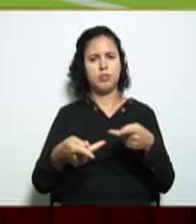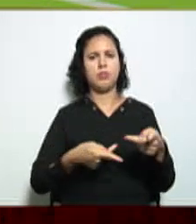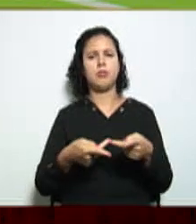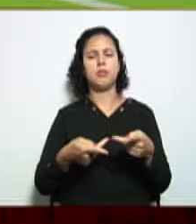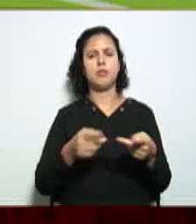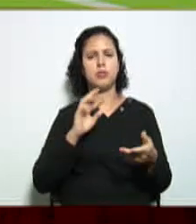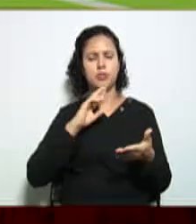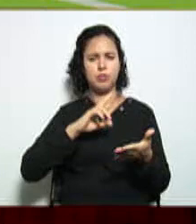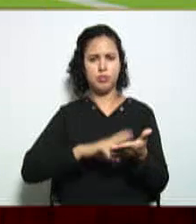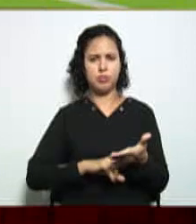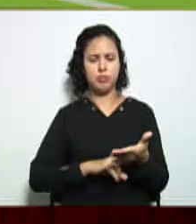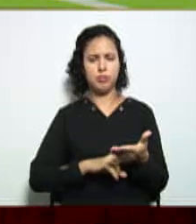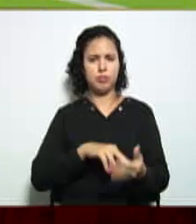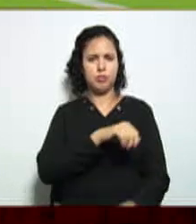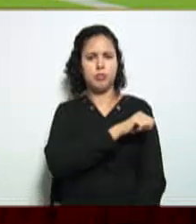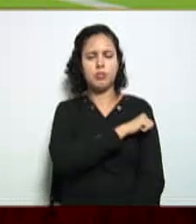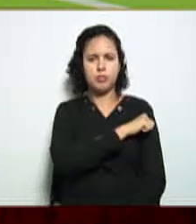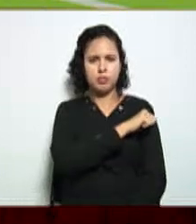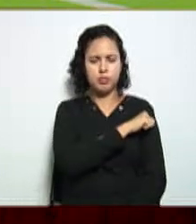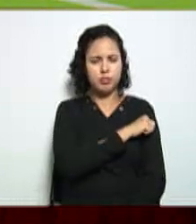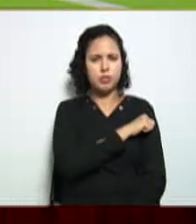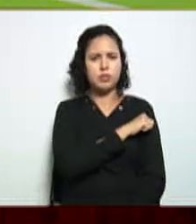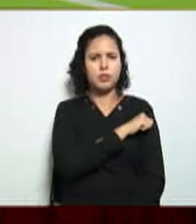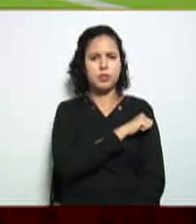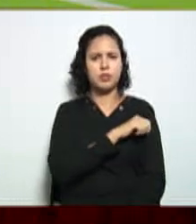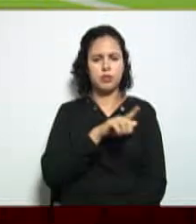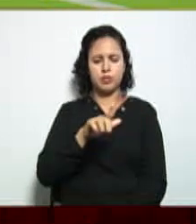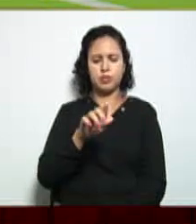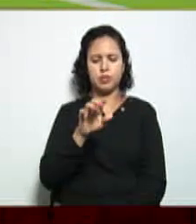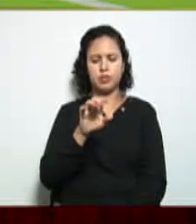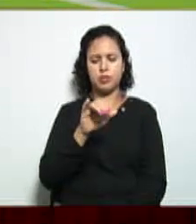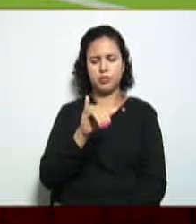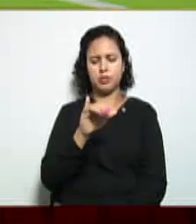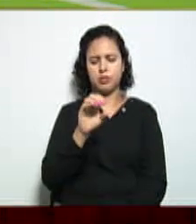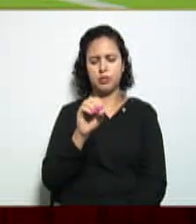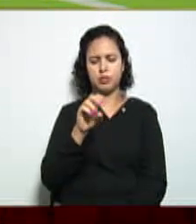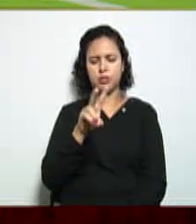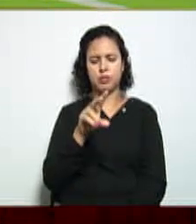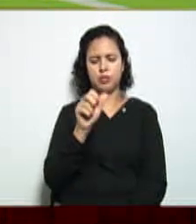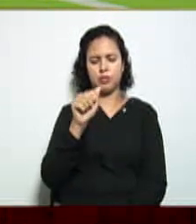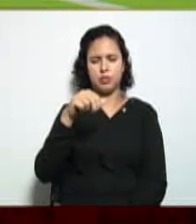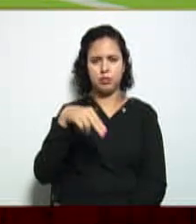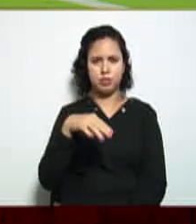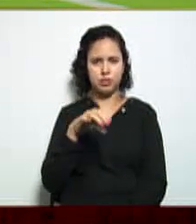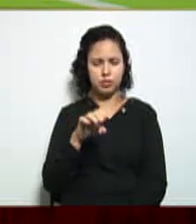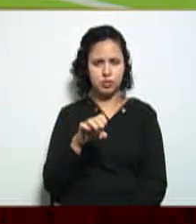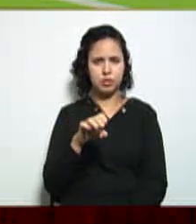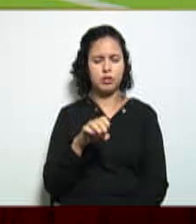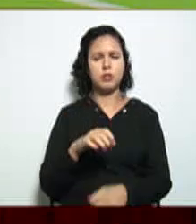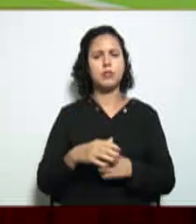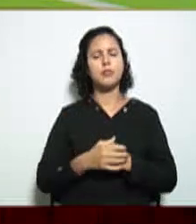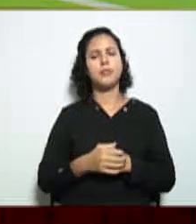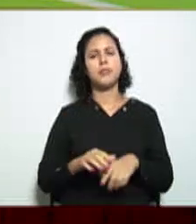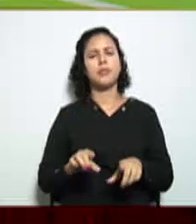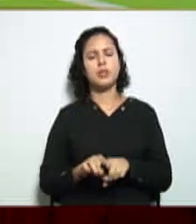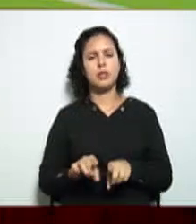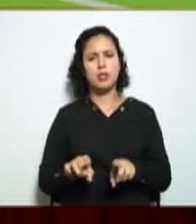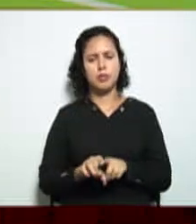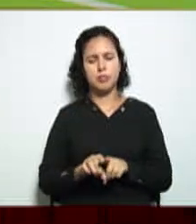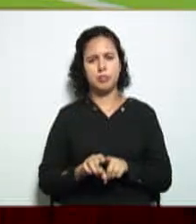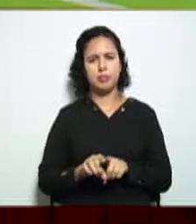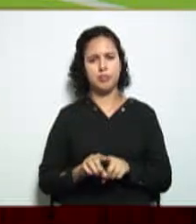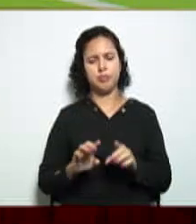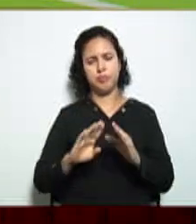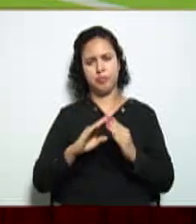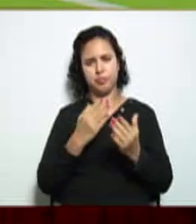a resposta do aluno Giovanni. A resposta da aluna Andressa, da Escola Marechal Rondon, também está